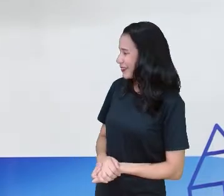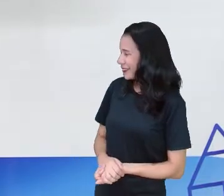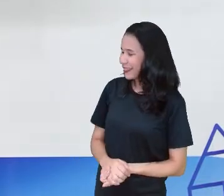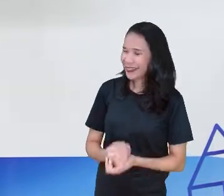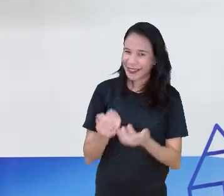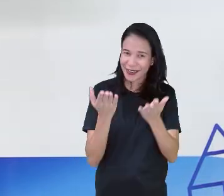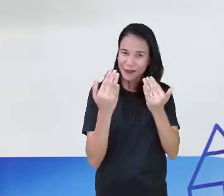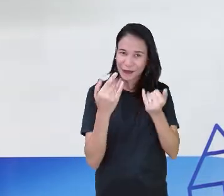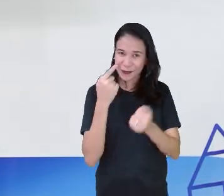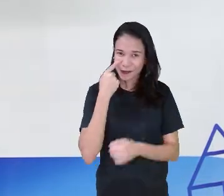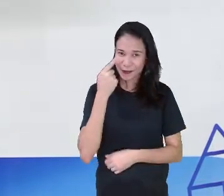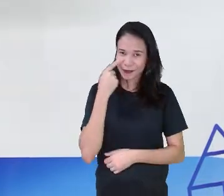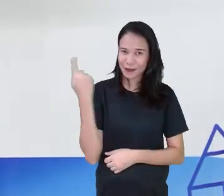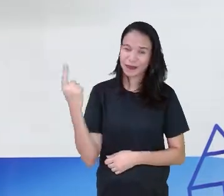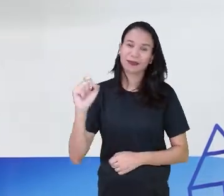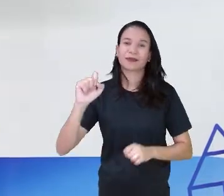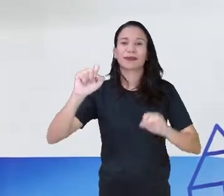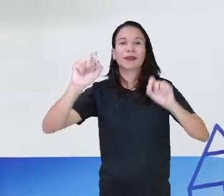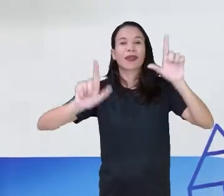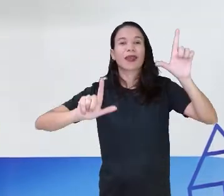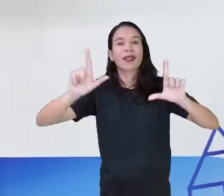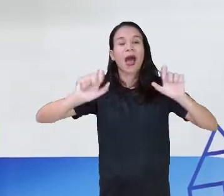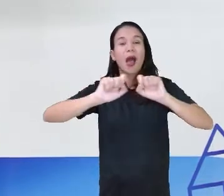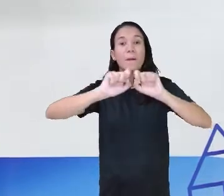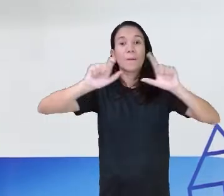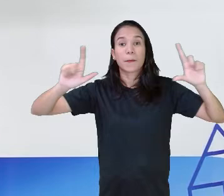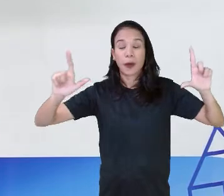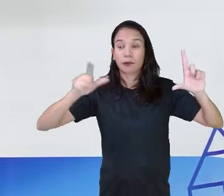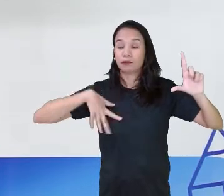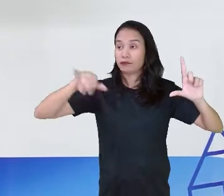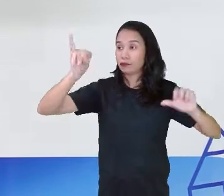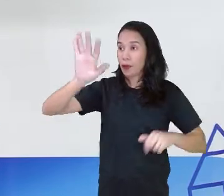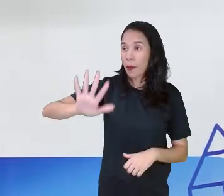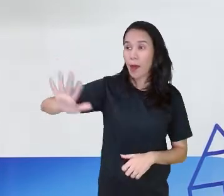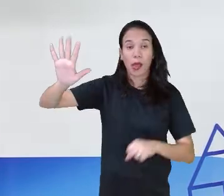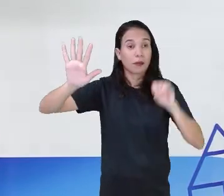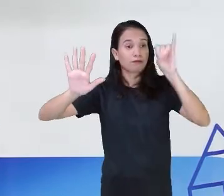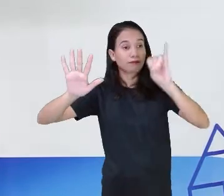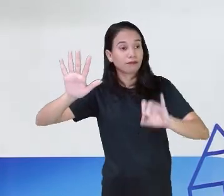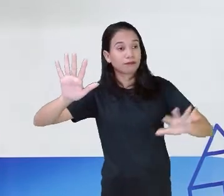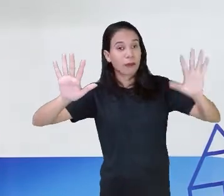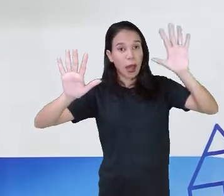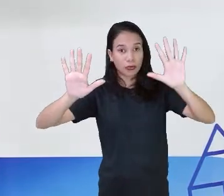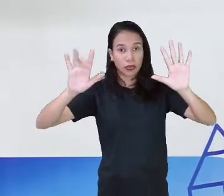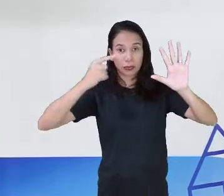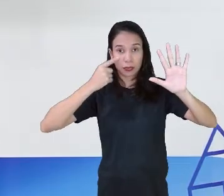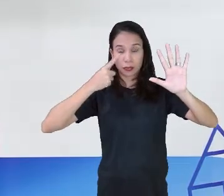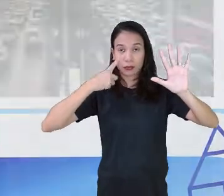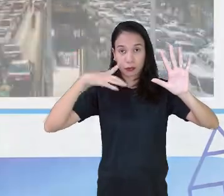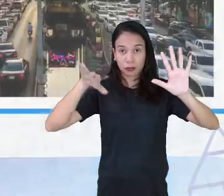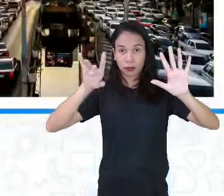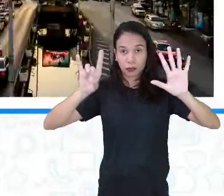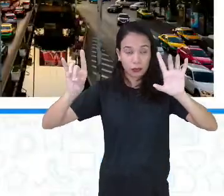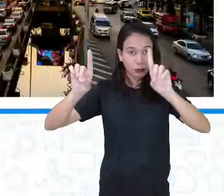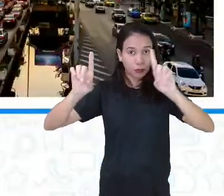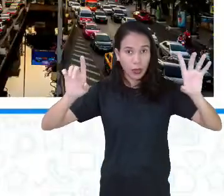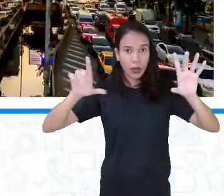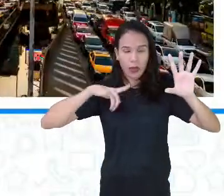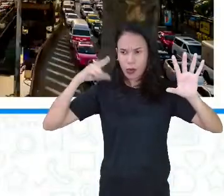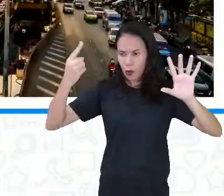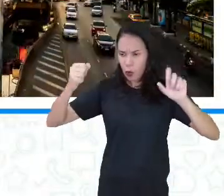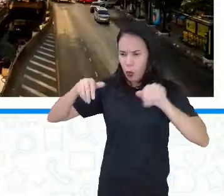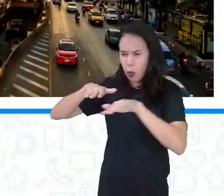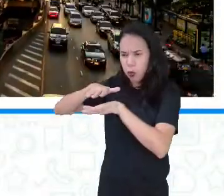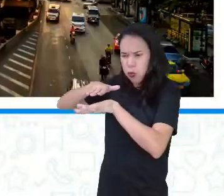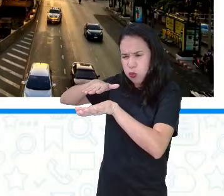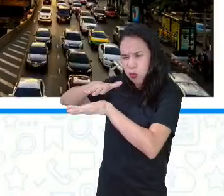Eu tenho aí na tela duas paisagens bem diferentes, né? Vocês estão vendo de um lado um trânsito